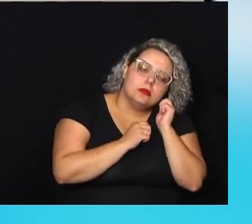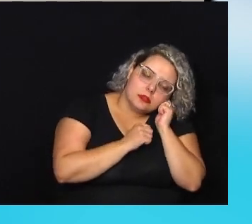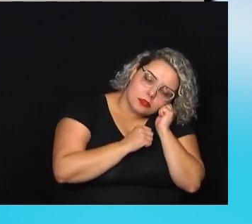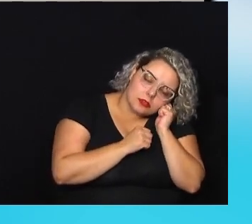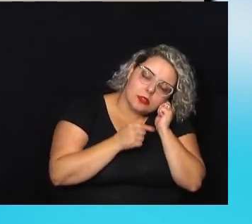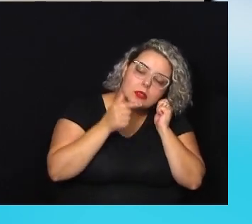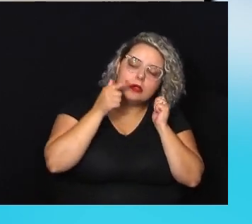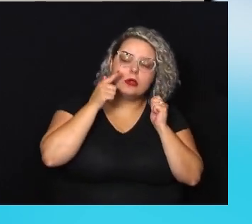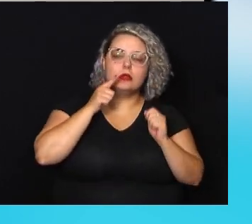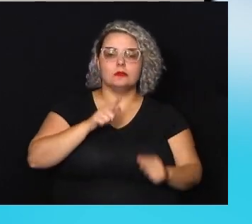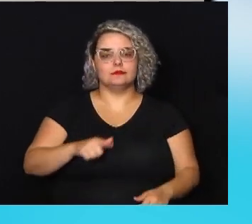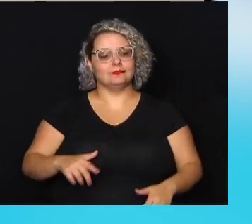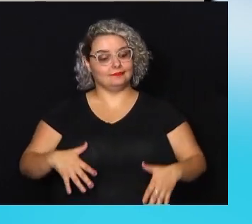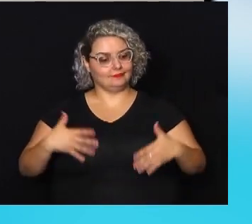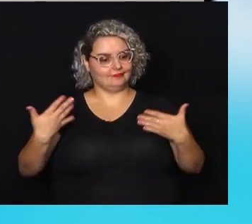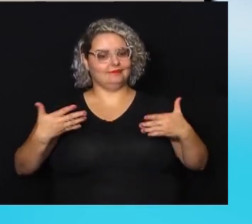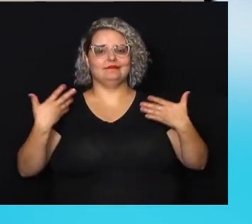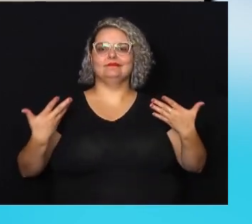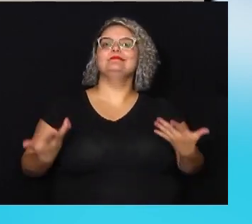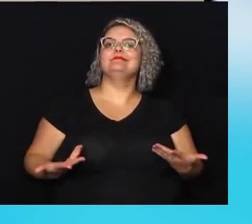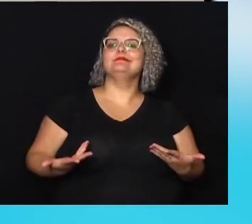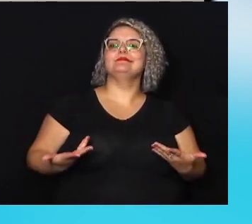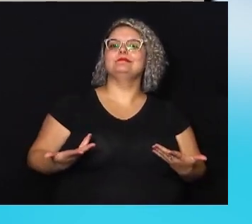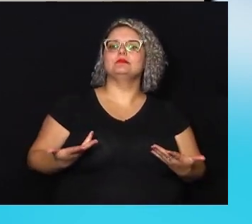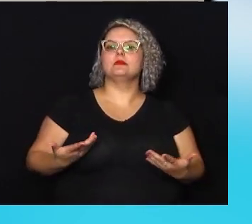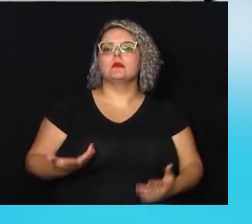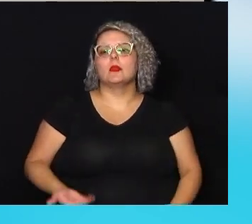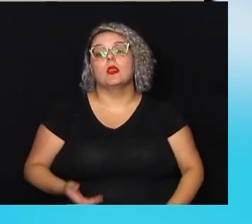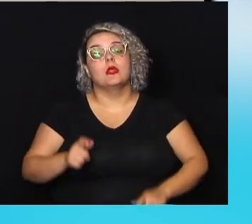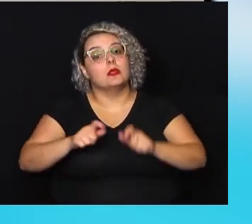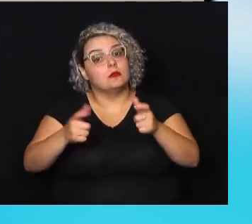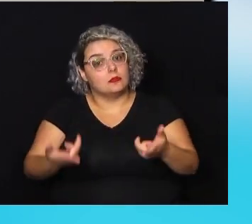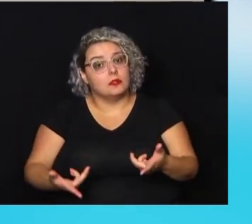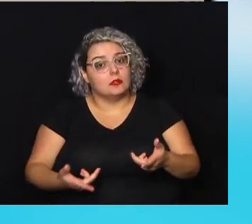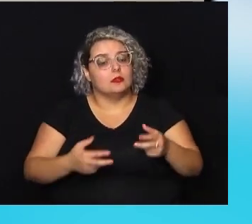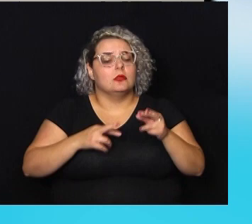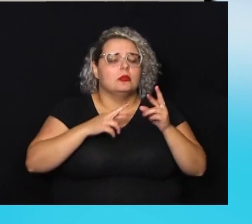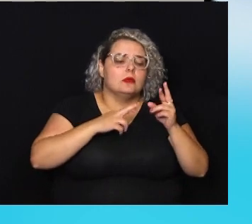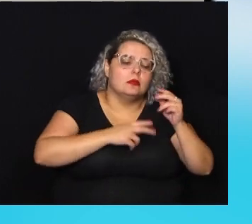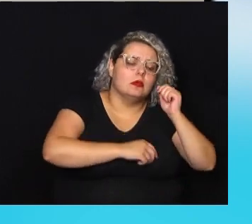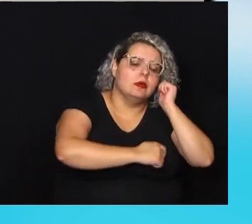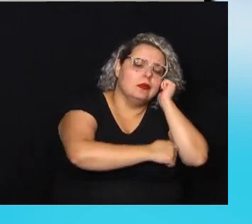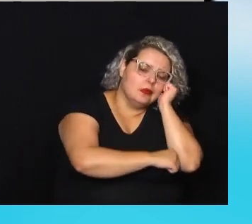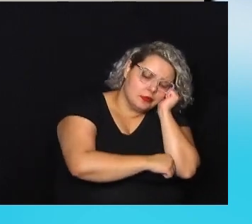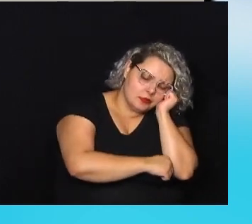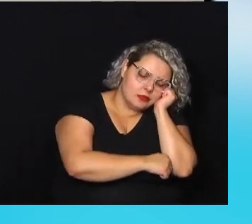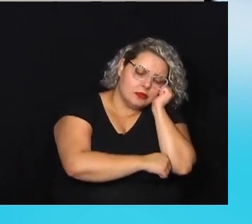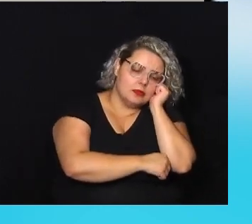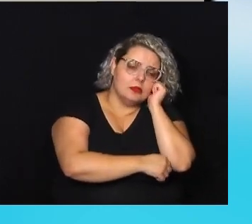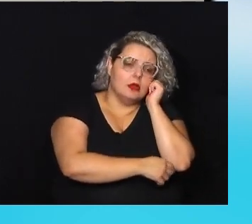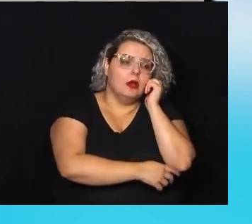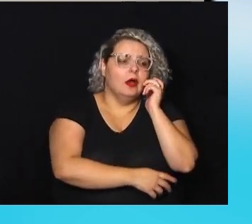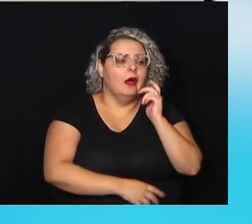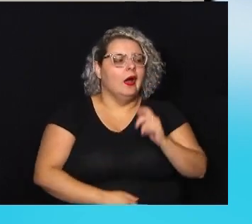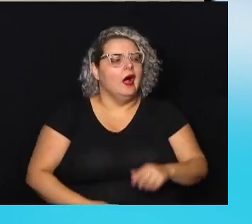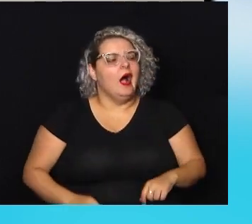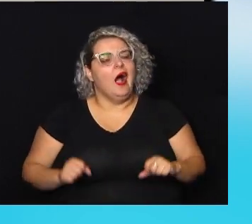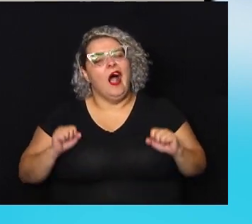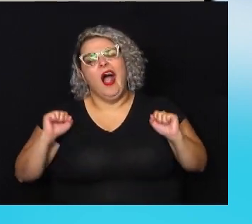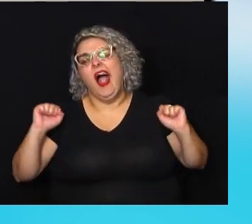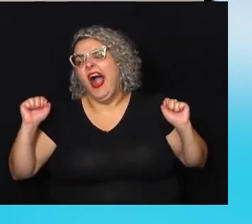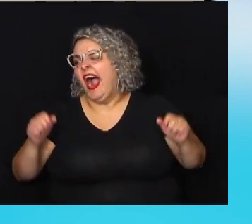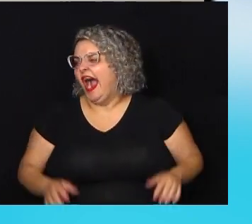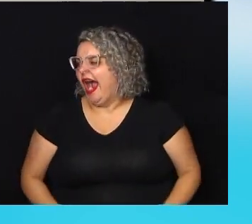ao escolher o repouso, né, e descansar, você consegue ter essa resposta positiva. Aquelas pessoas que têm sonolência